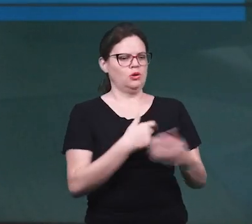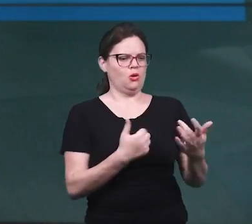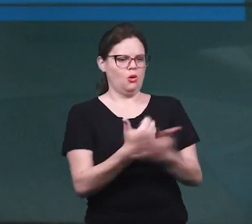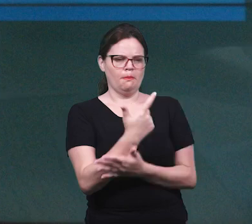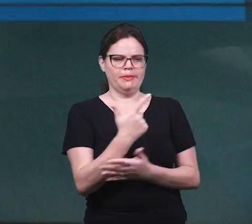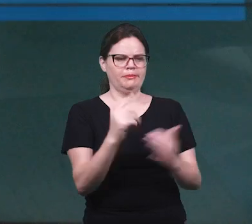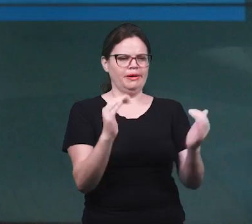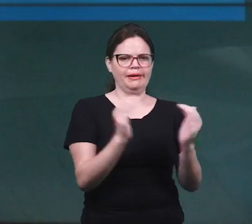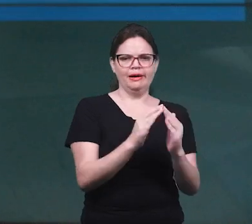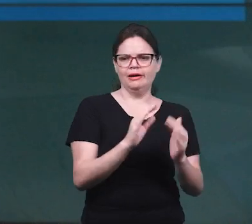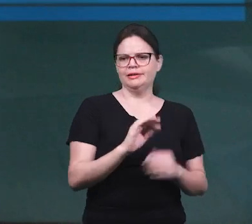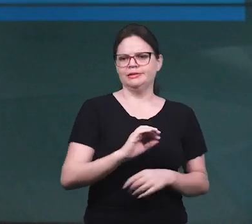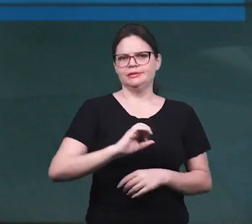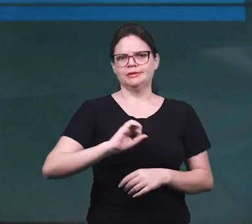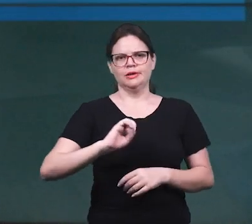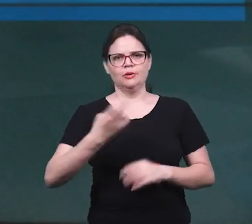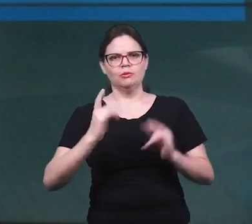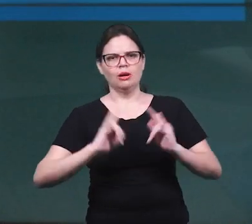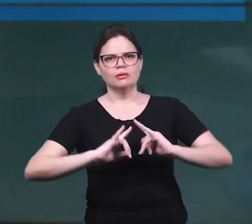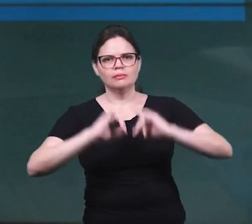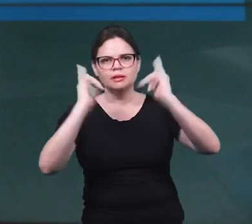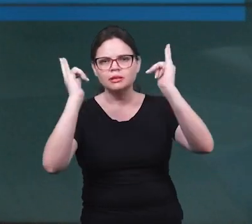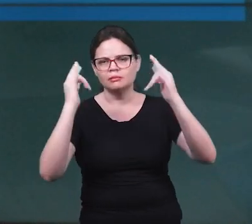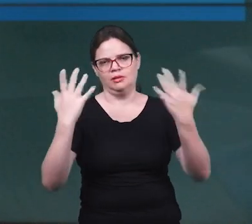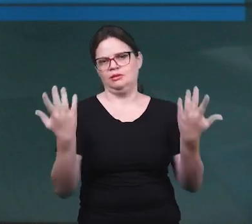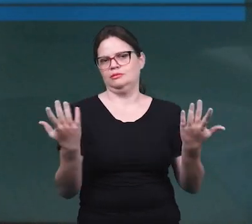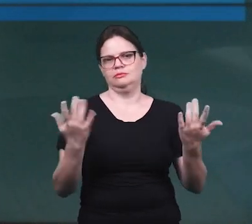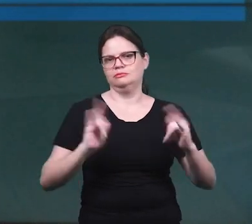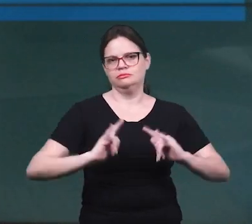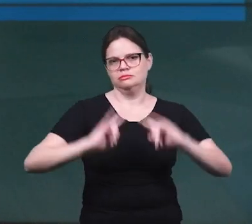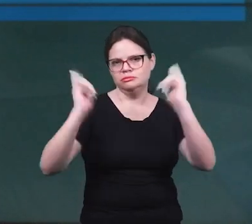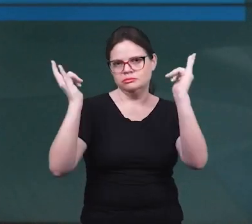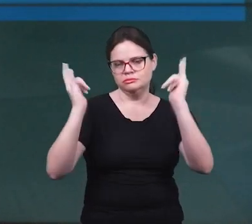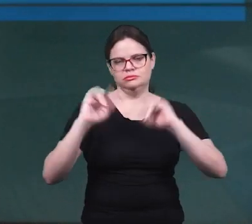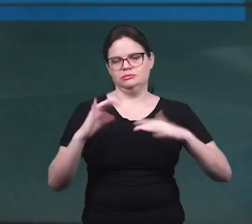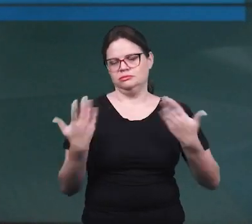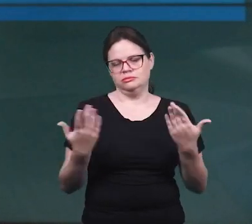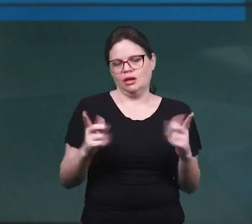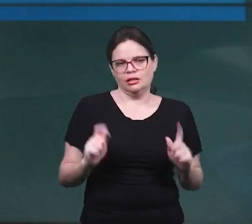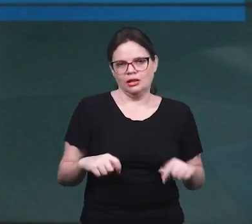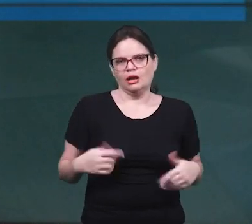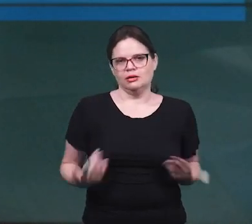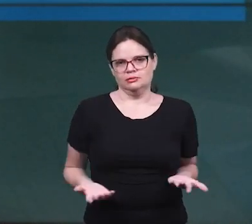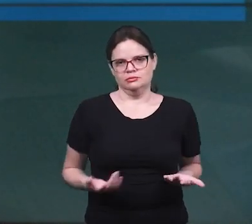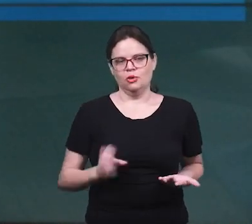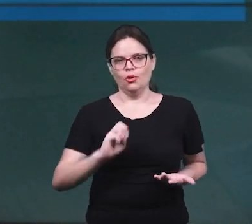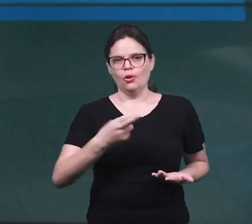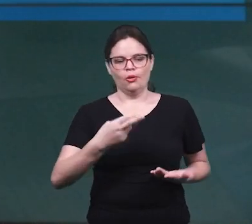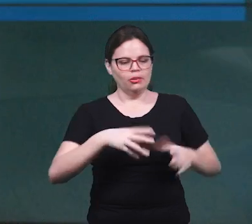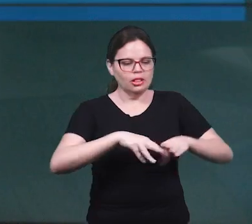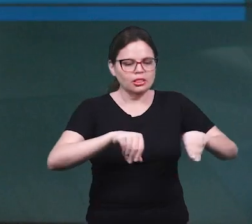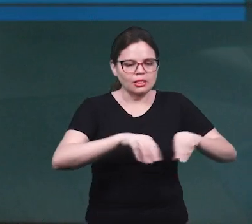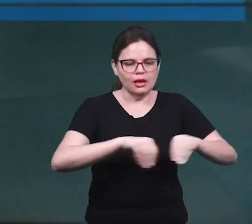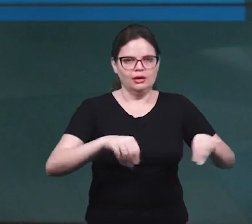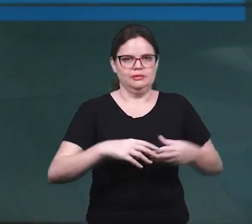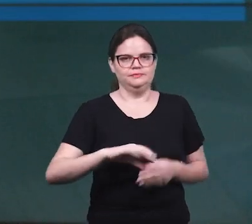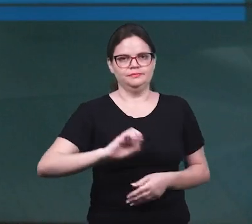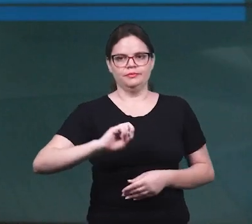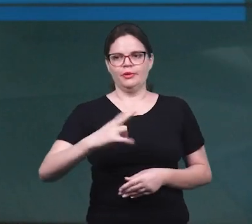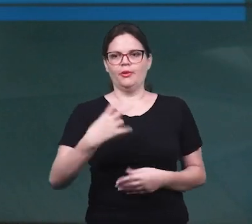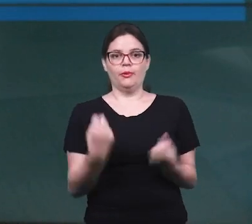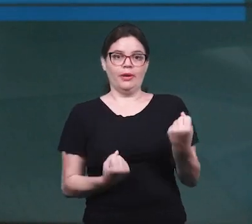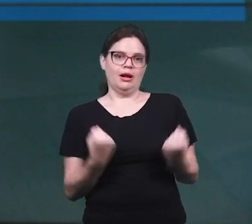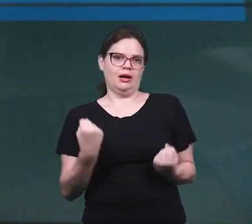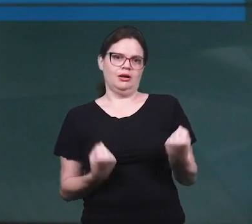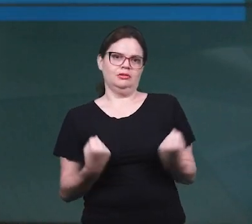um imóvel, um apartamento, uma casa, um terreno, um carro também,